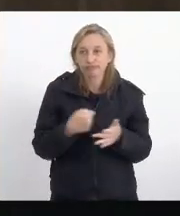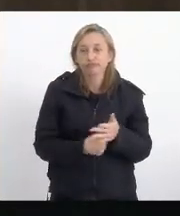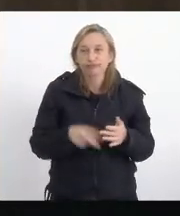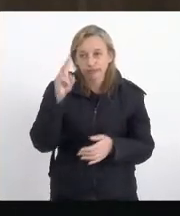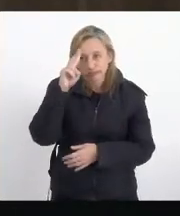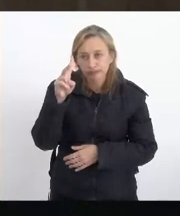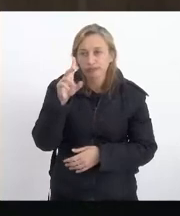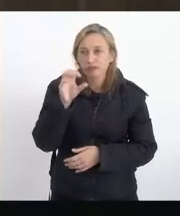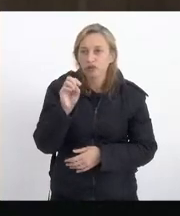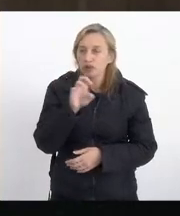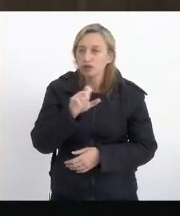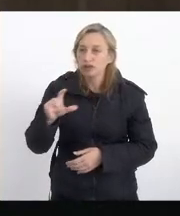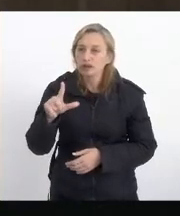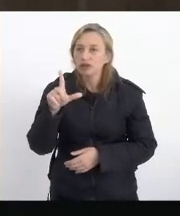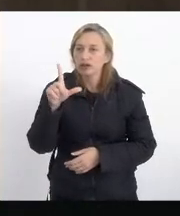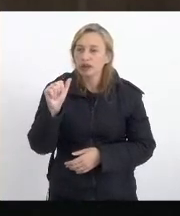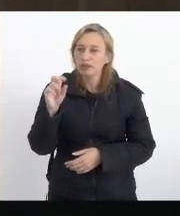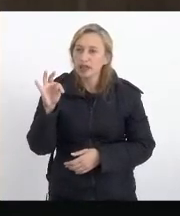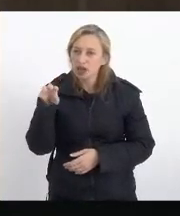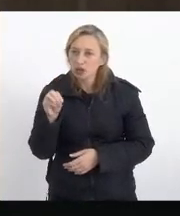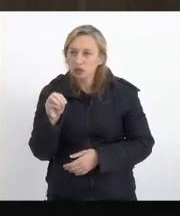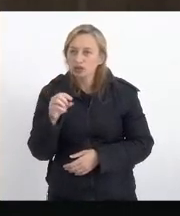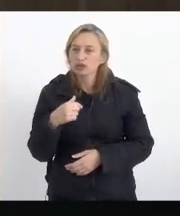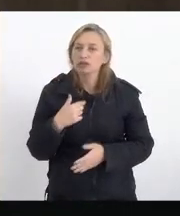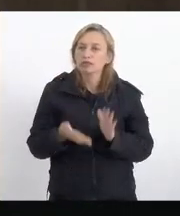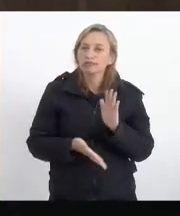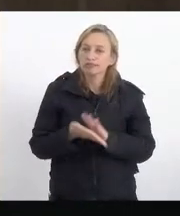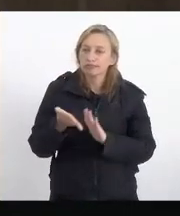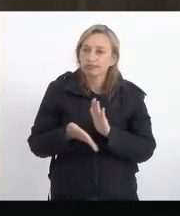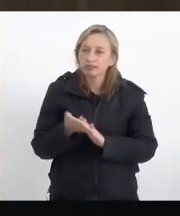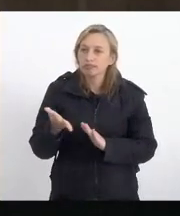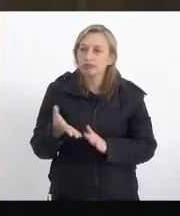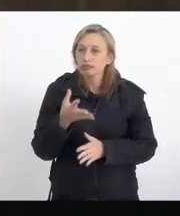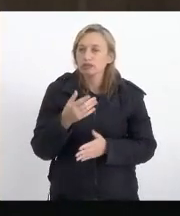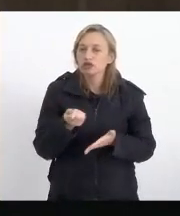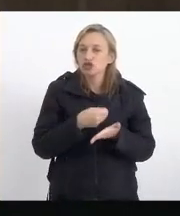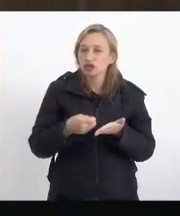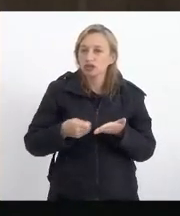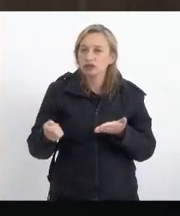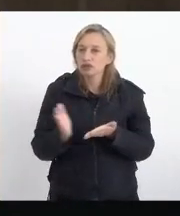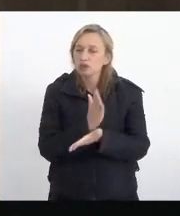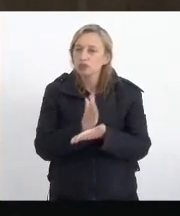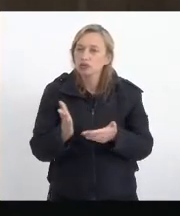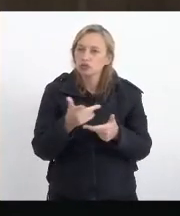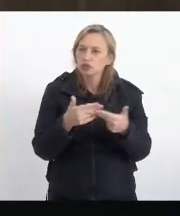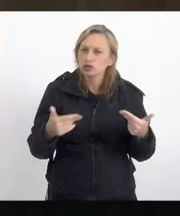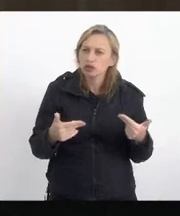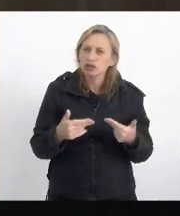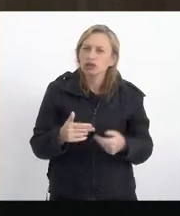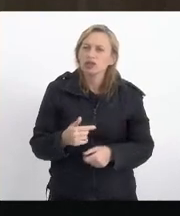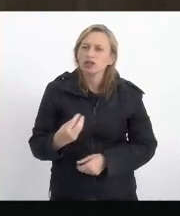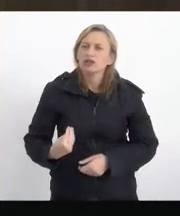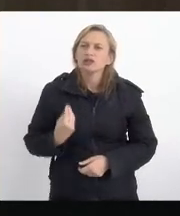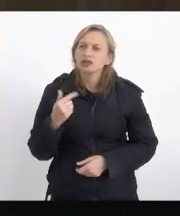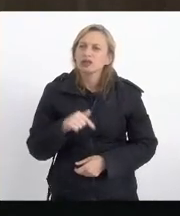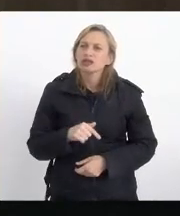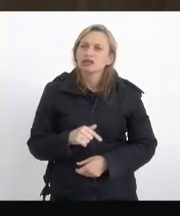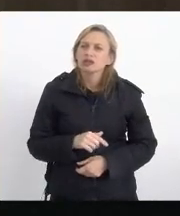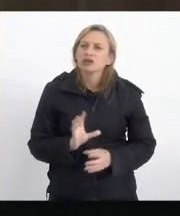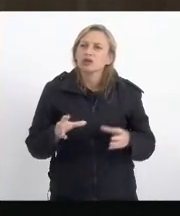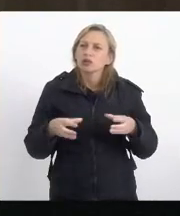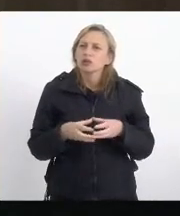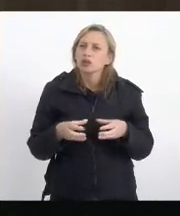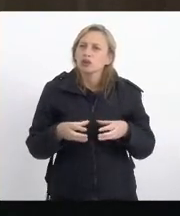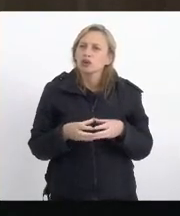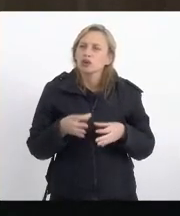Coronel Rabelo, né, e eu, nas viagens, acabei escrevendo algumas coisas. Nós estamos aqui presentes na Comissão